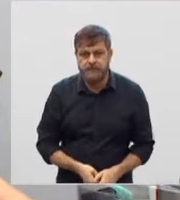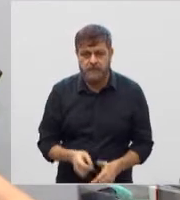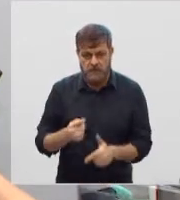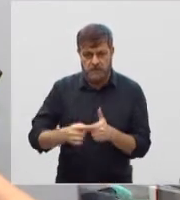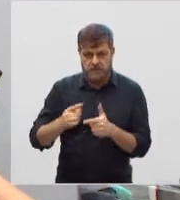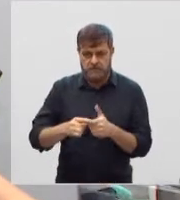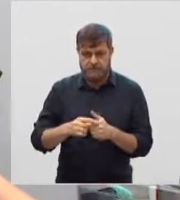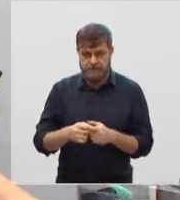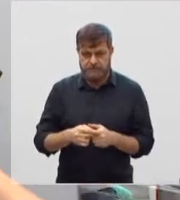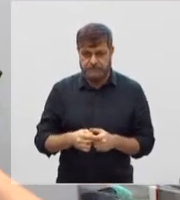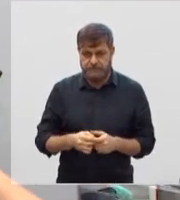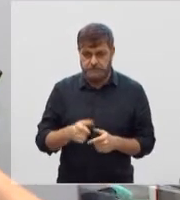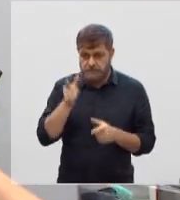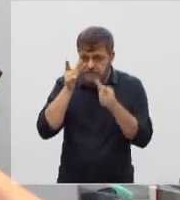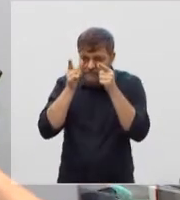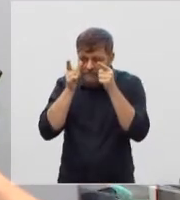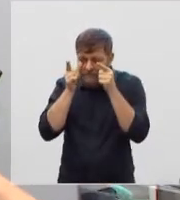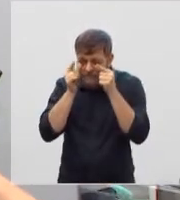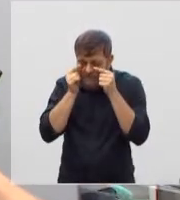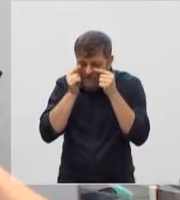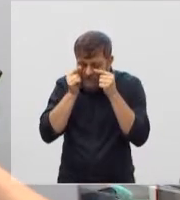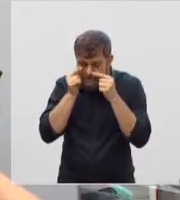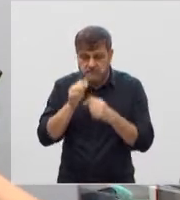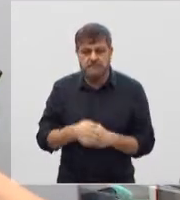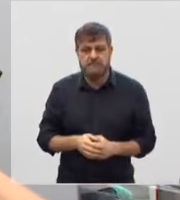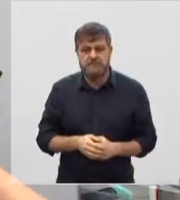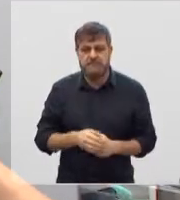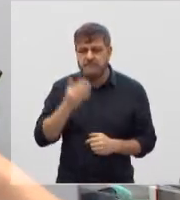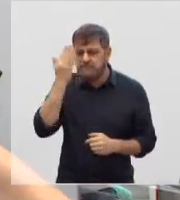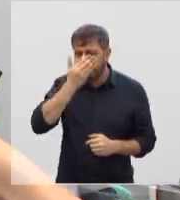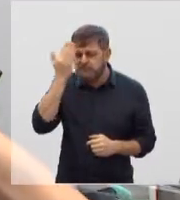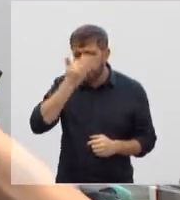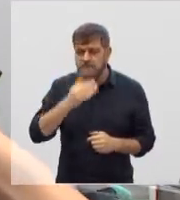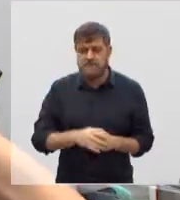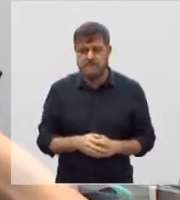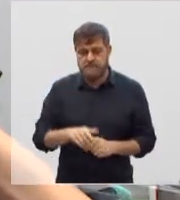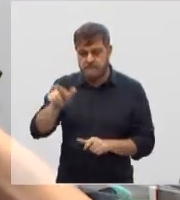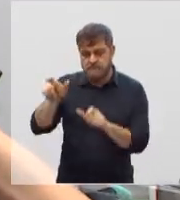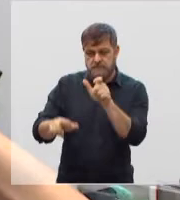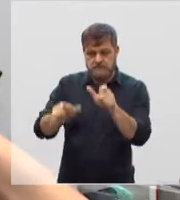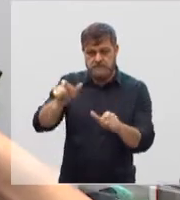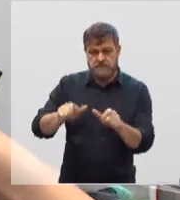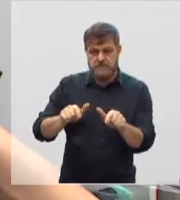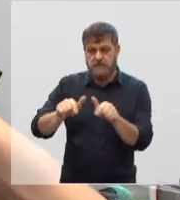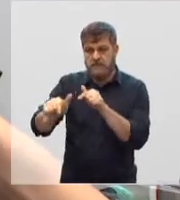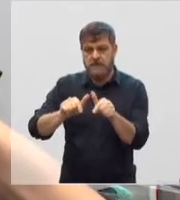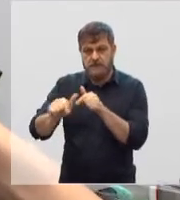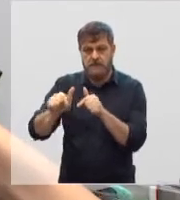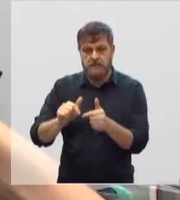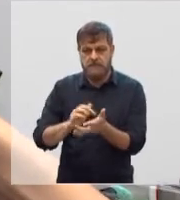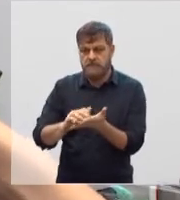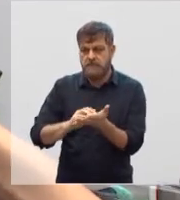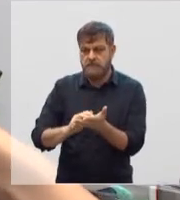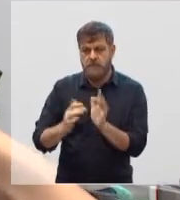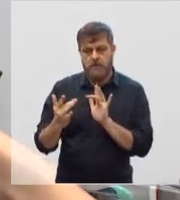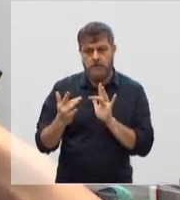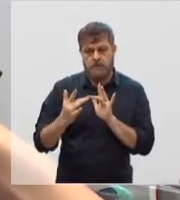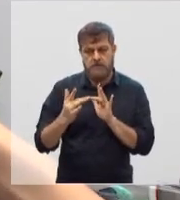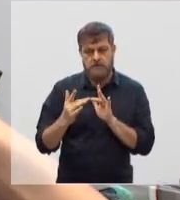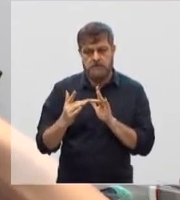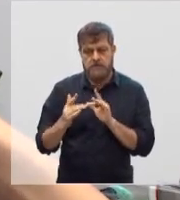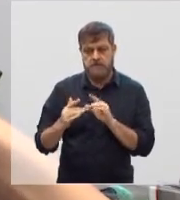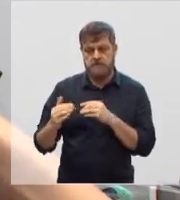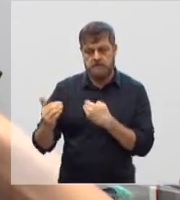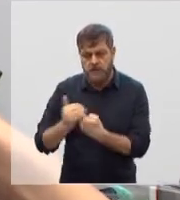de visões, né, para as pessoas que têm deficiência visual, e as pessoas que trabalham com isso